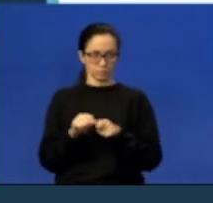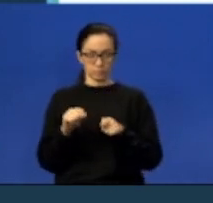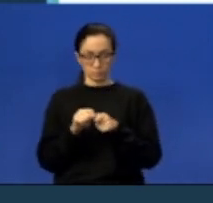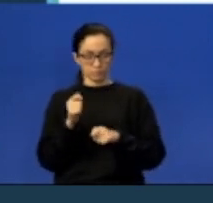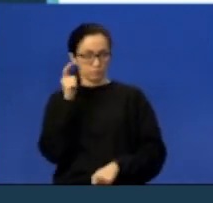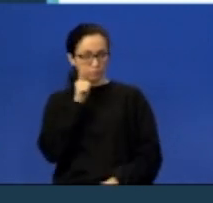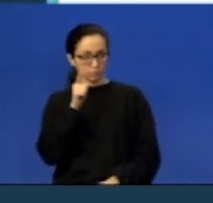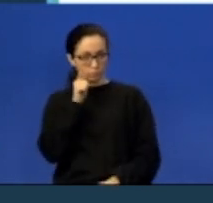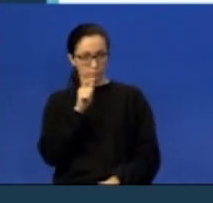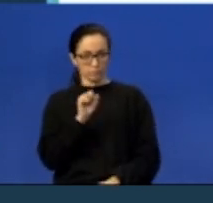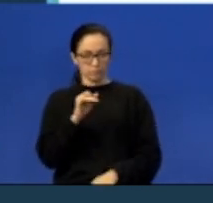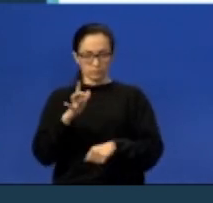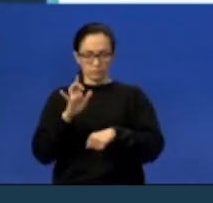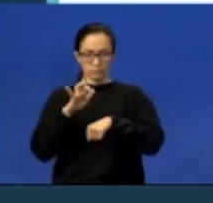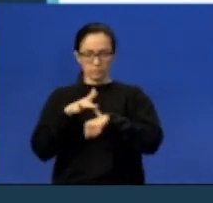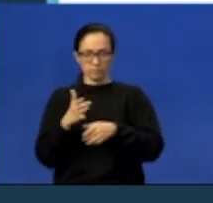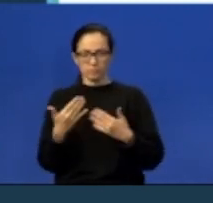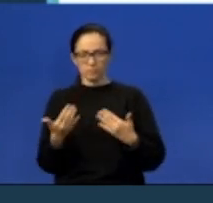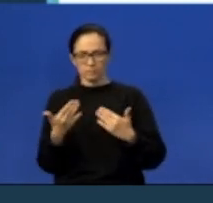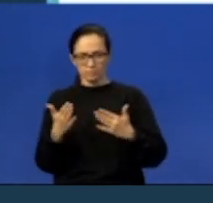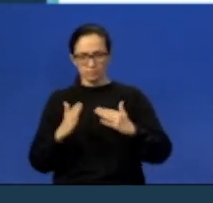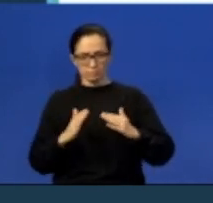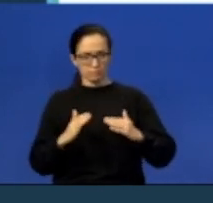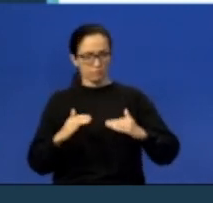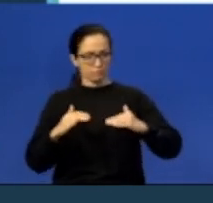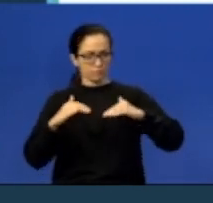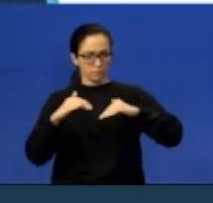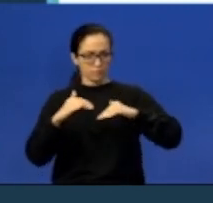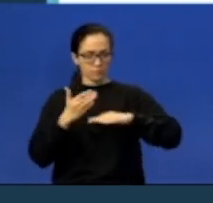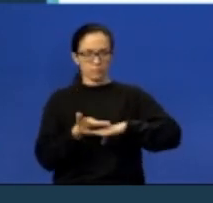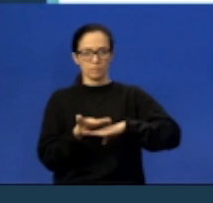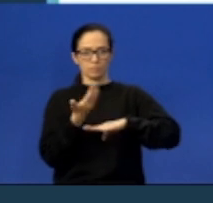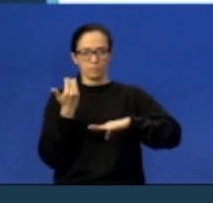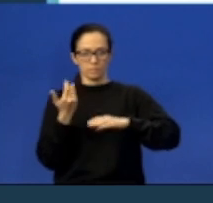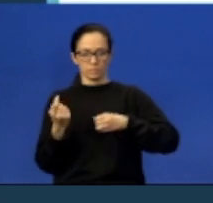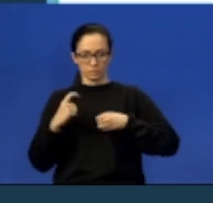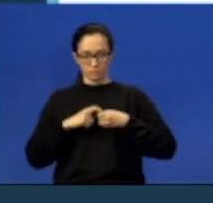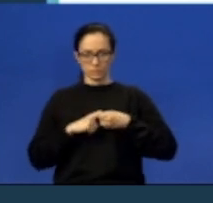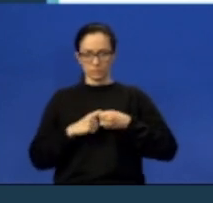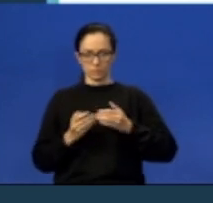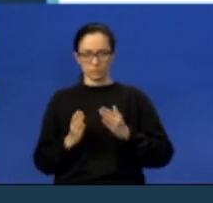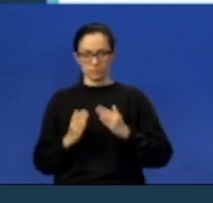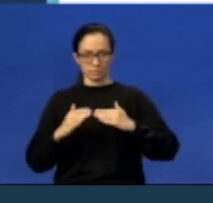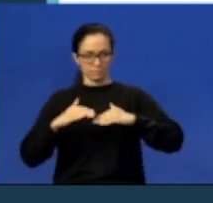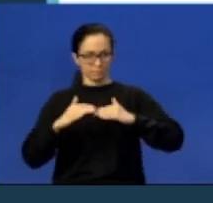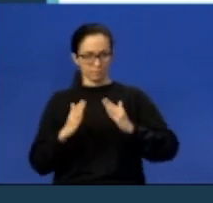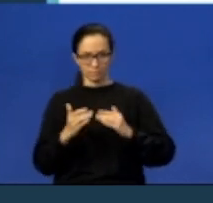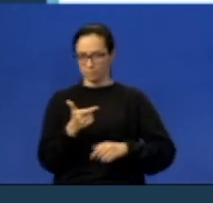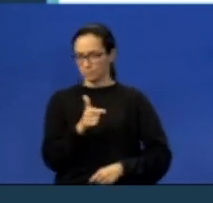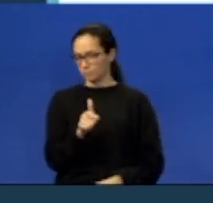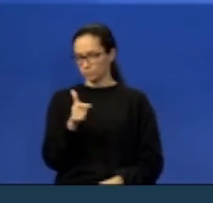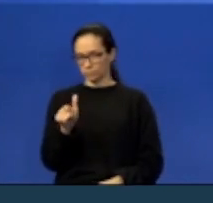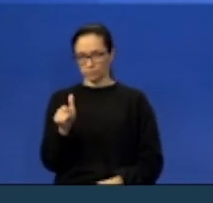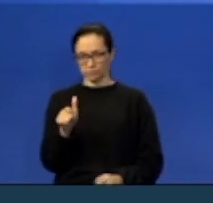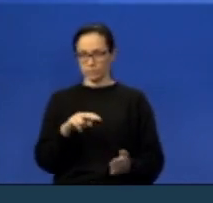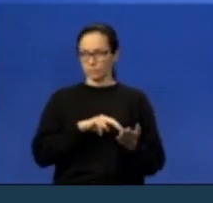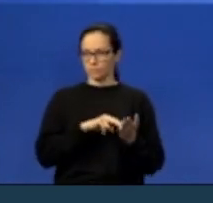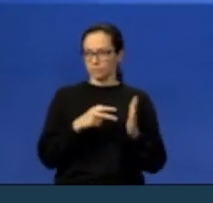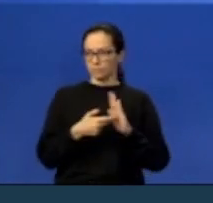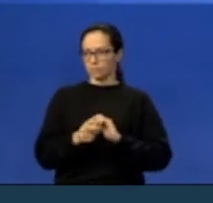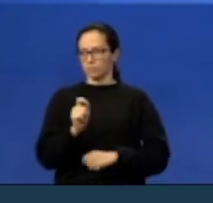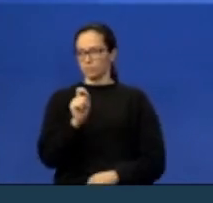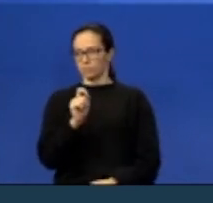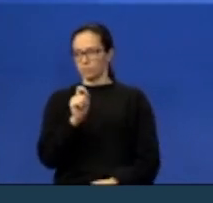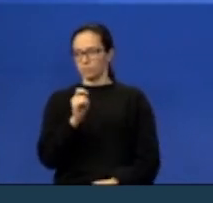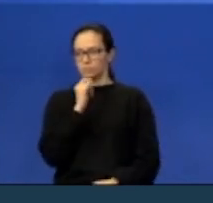a uma carga muito baixa. E quando a gente tem a remoção da carga, o tecido ele não retorna ao estado original. O que isso significa?